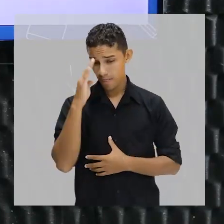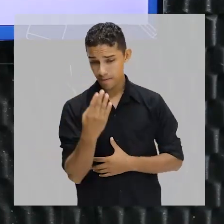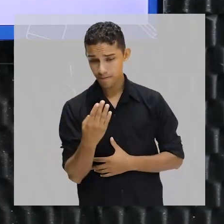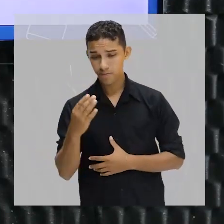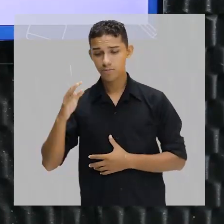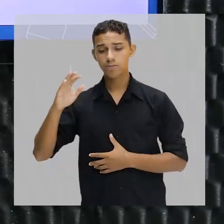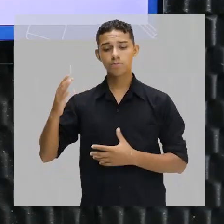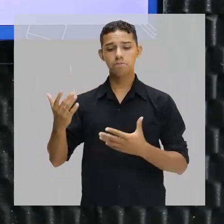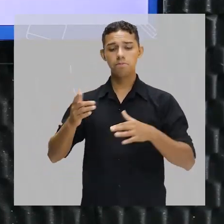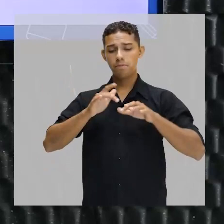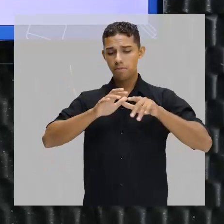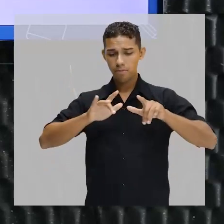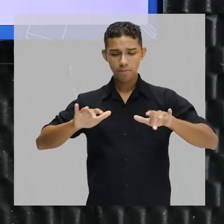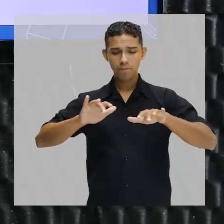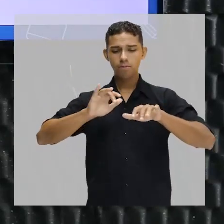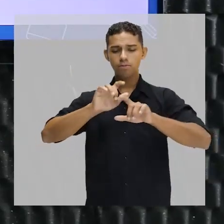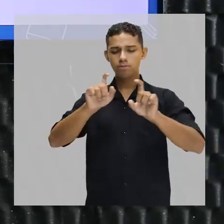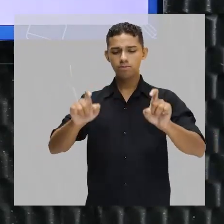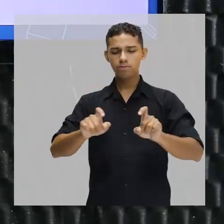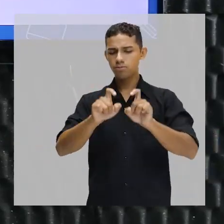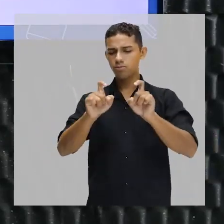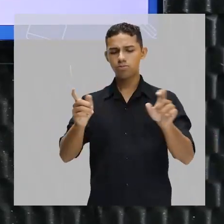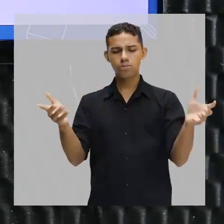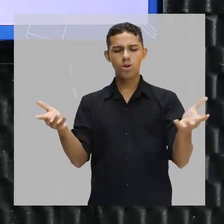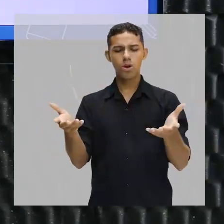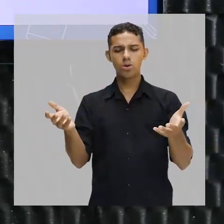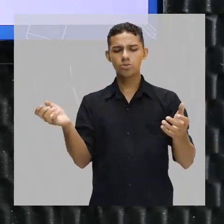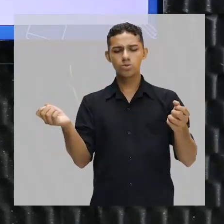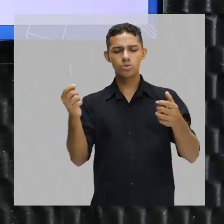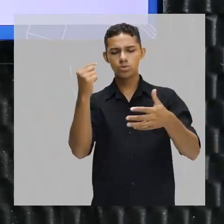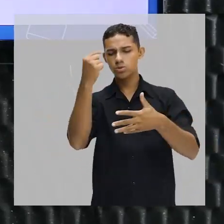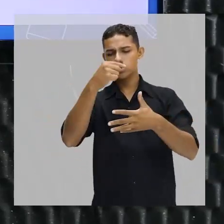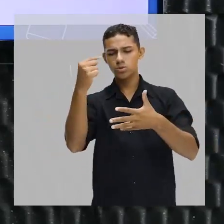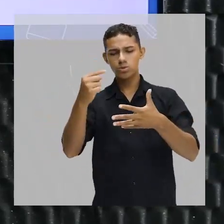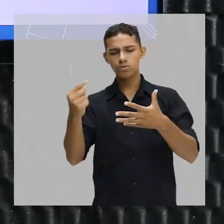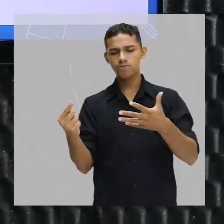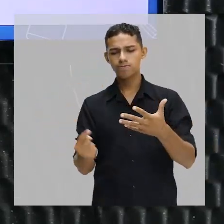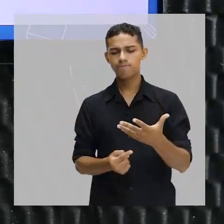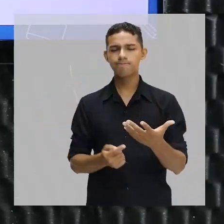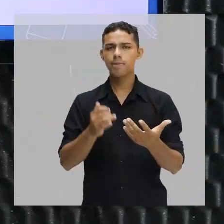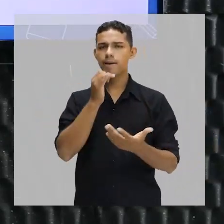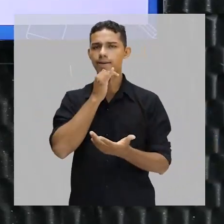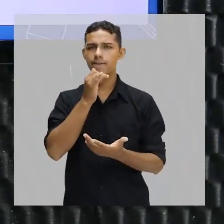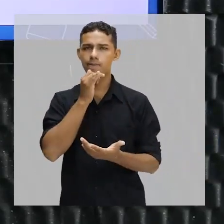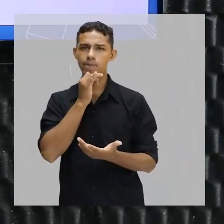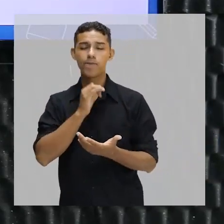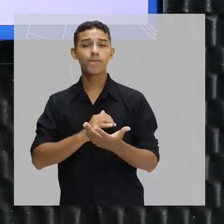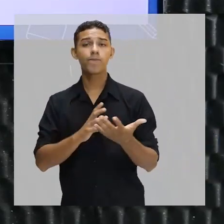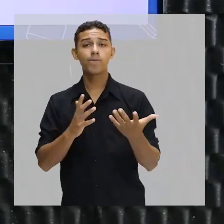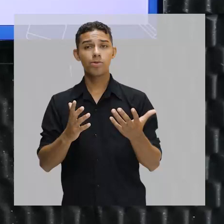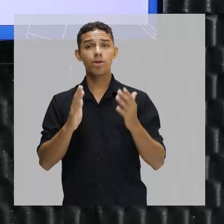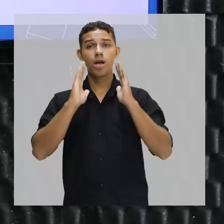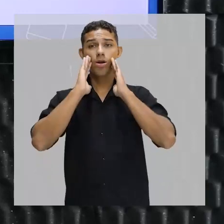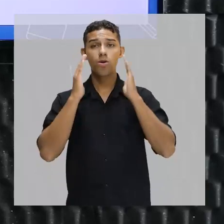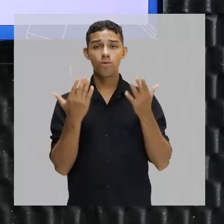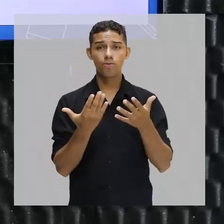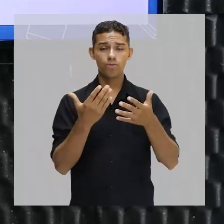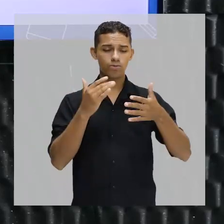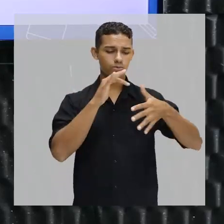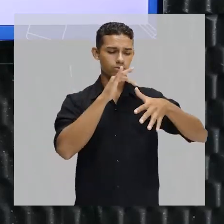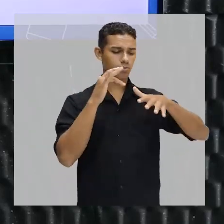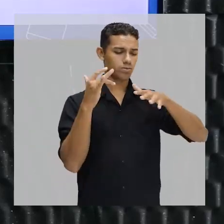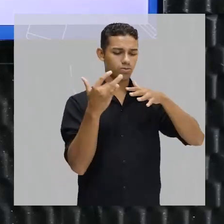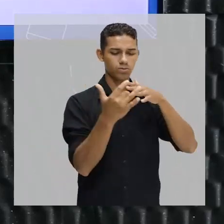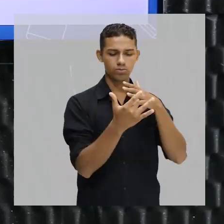principalmente os gêneros digitais. Nós temos uma gama enorme de gêneros digitais, aqueles que são relacionados às redes